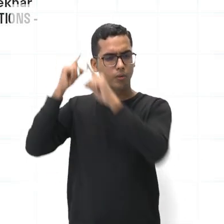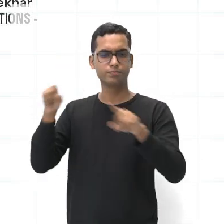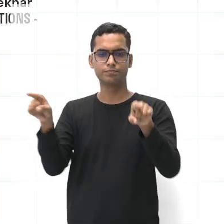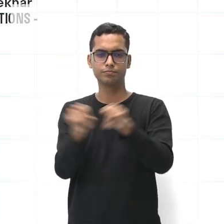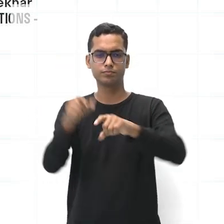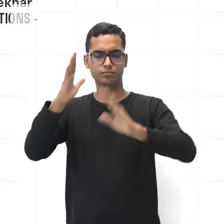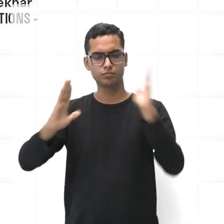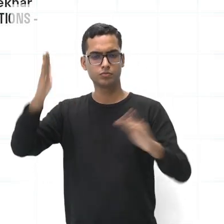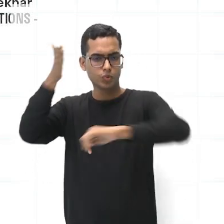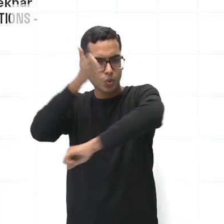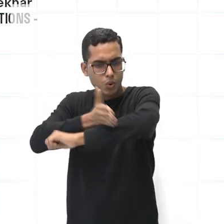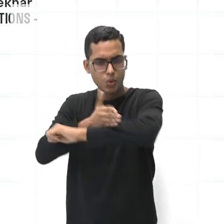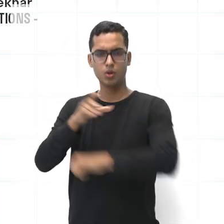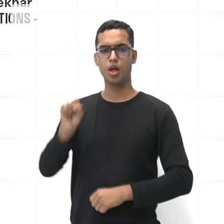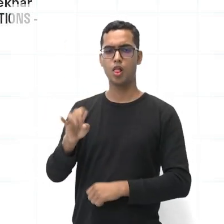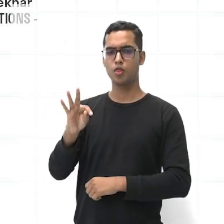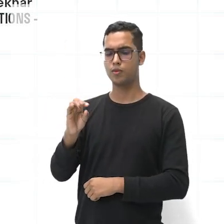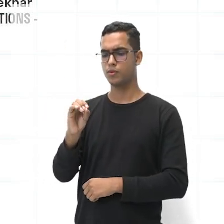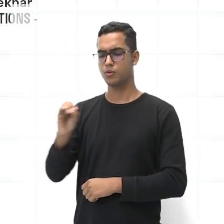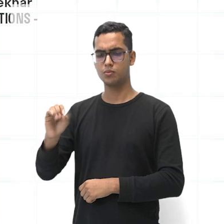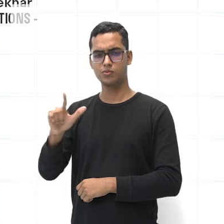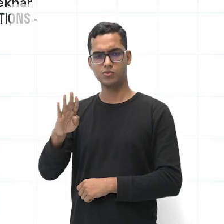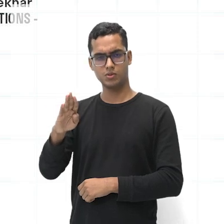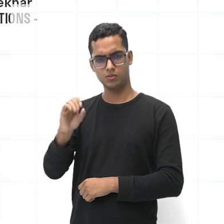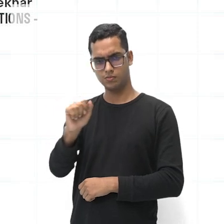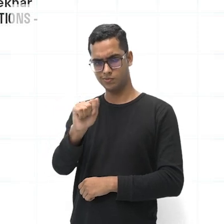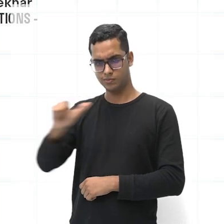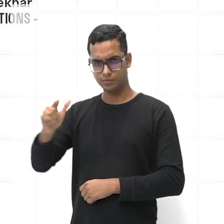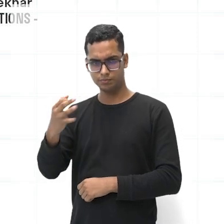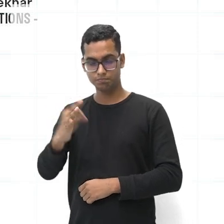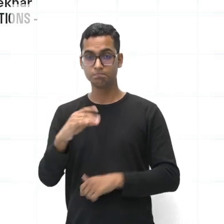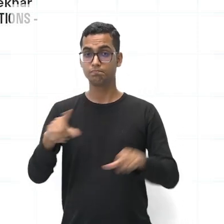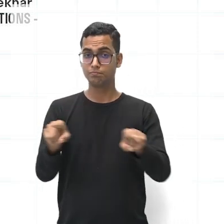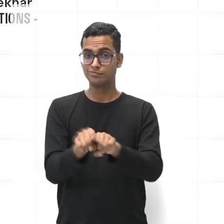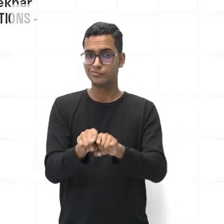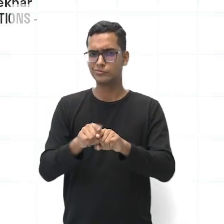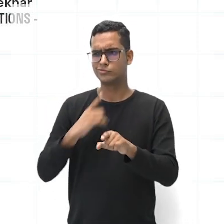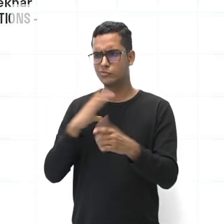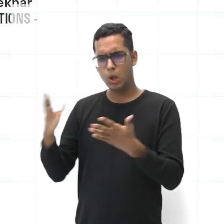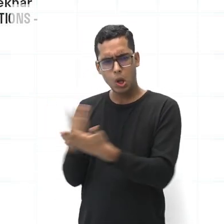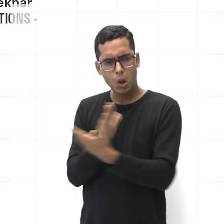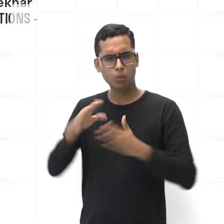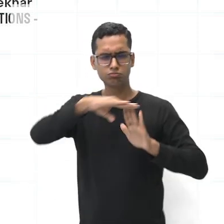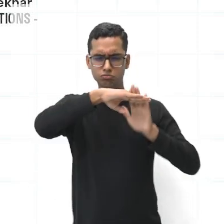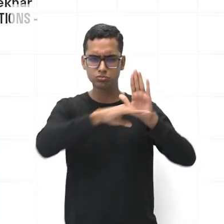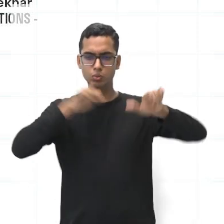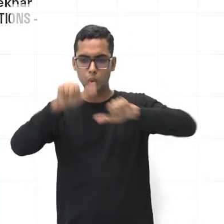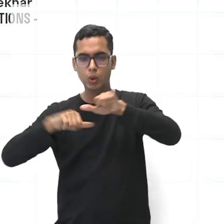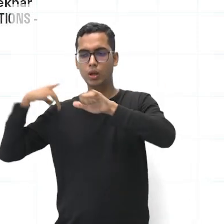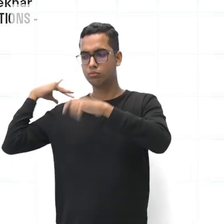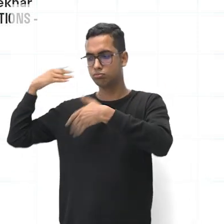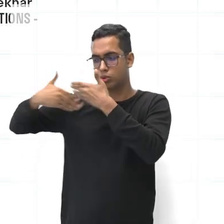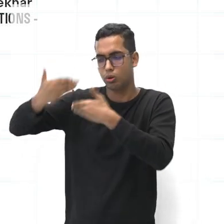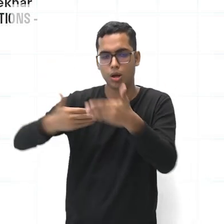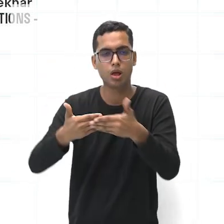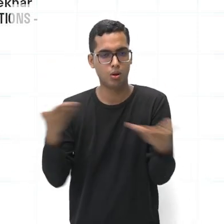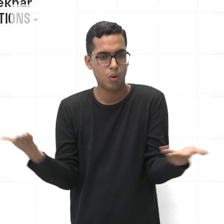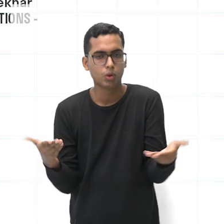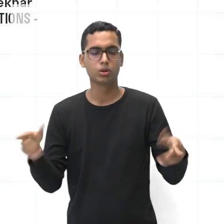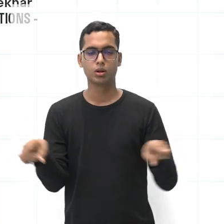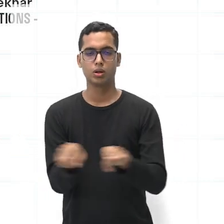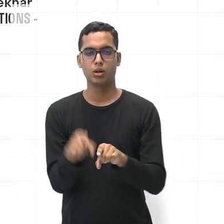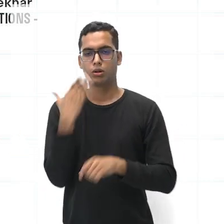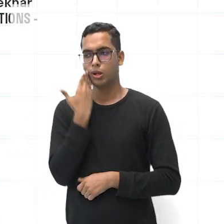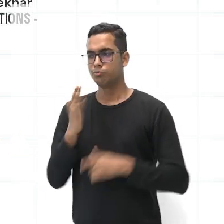rudimentar da época medieval, o stowball. Ele sofreu algumas modificações até chegar no formato de hoje, e ele é